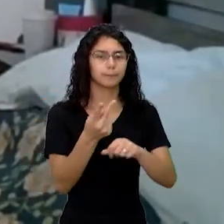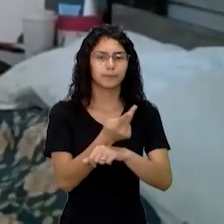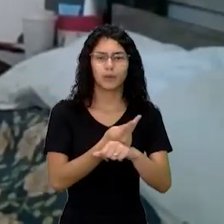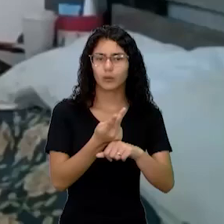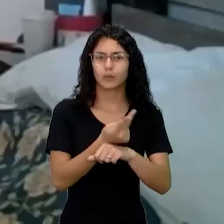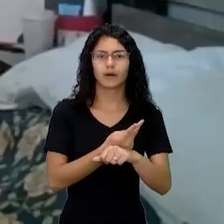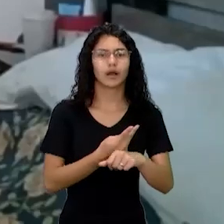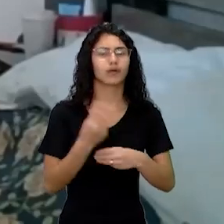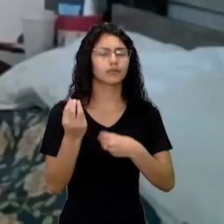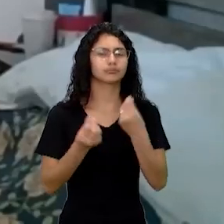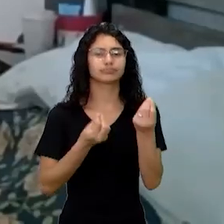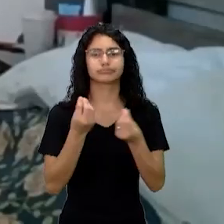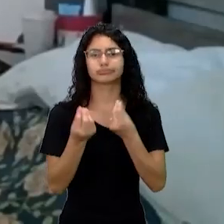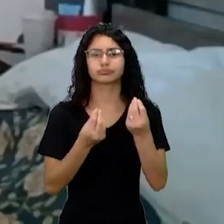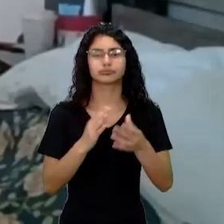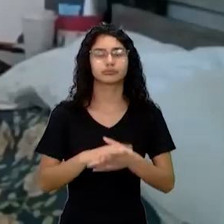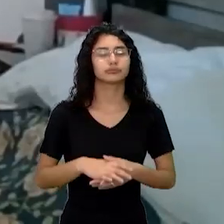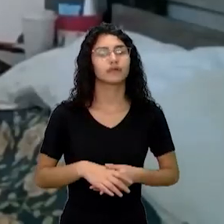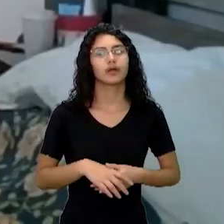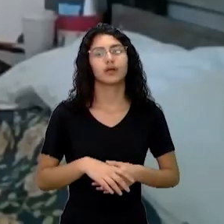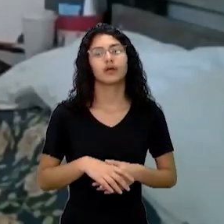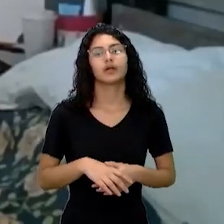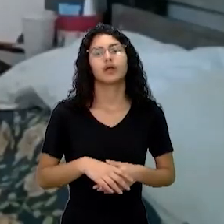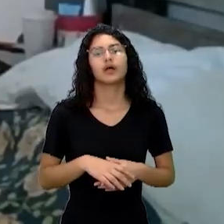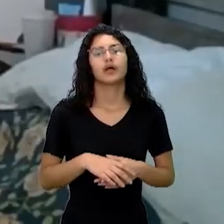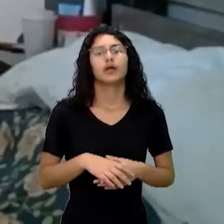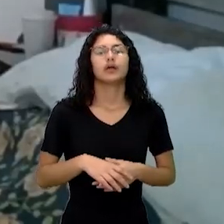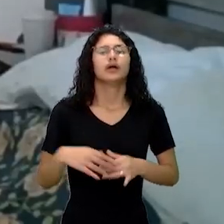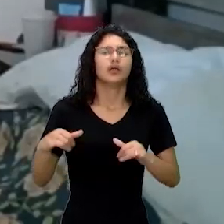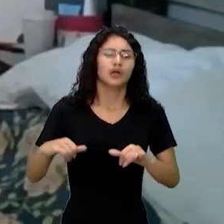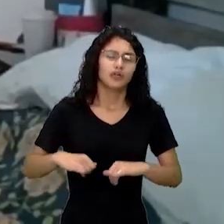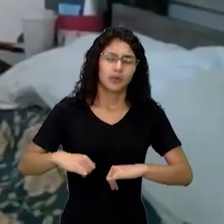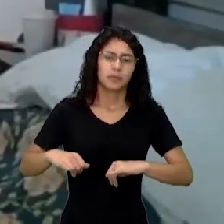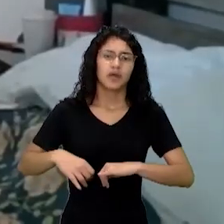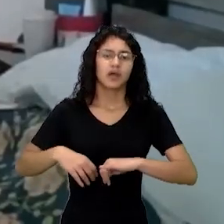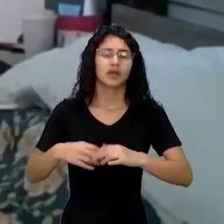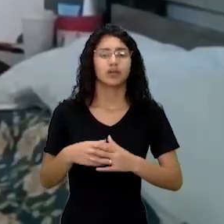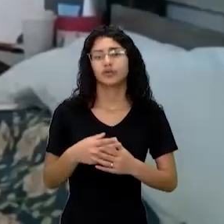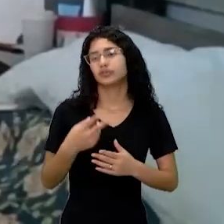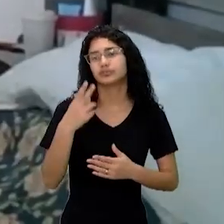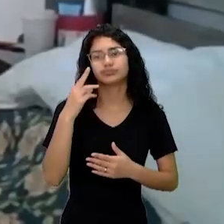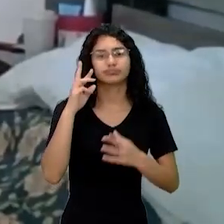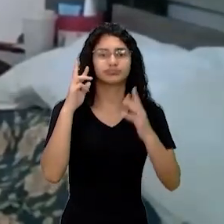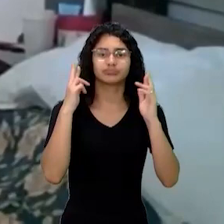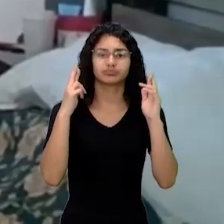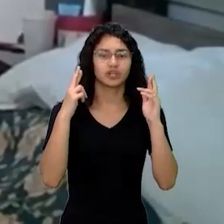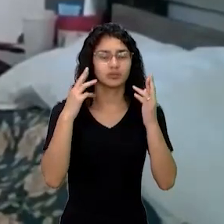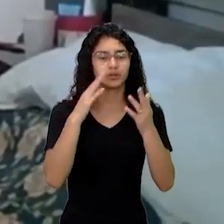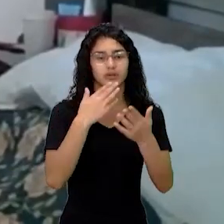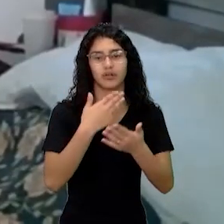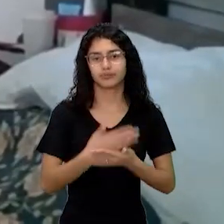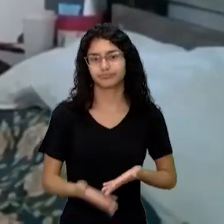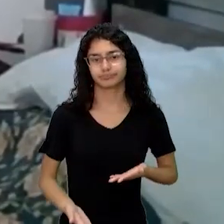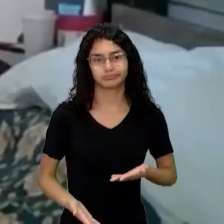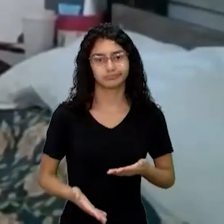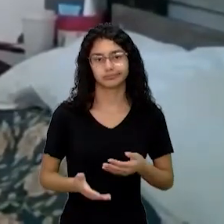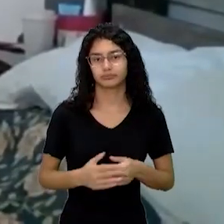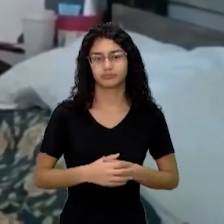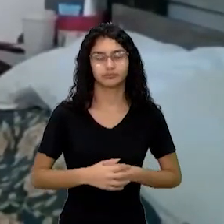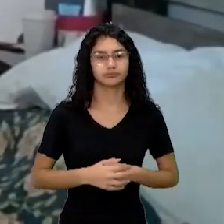Então, assim, era uma luta, né? Muito grande, eu já não tinha mais esperanças de nada. Então, eu já tinha desistido de